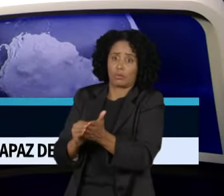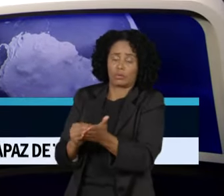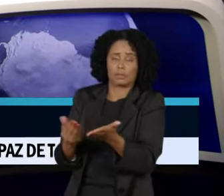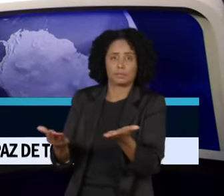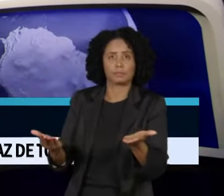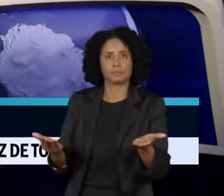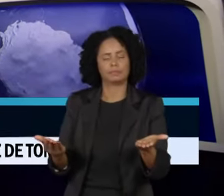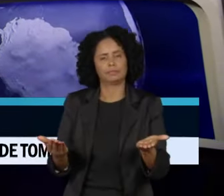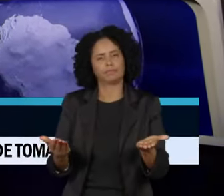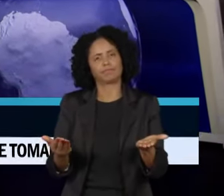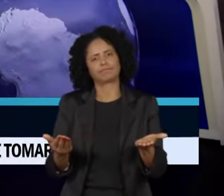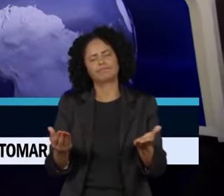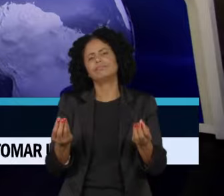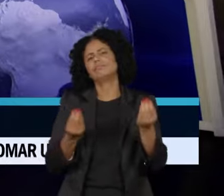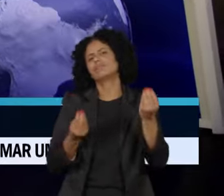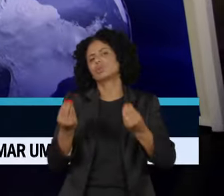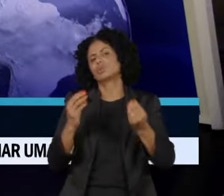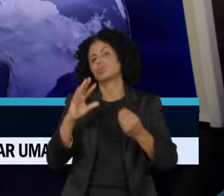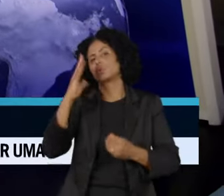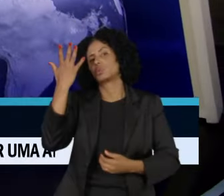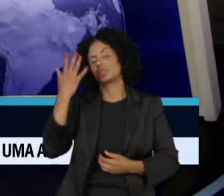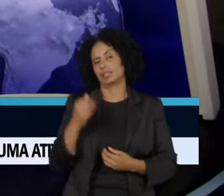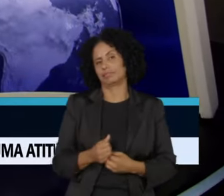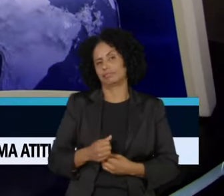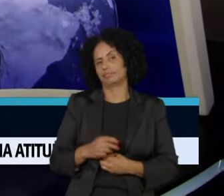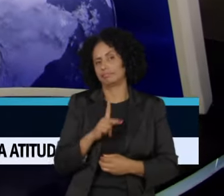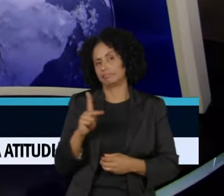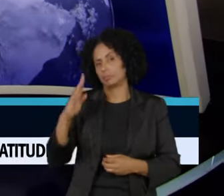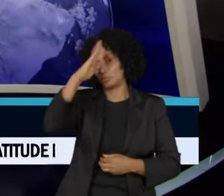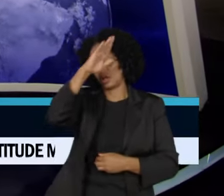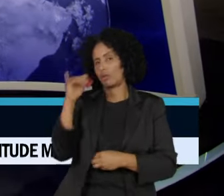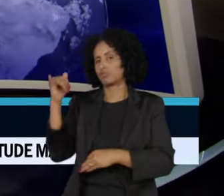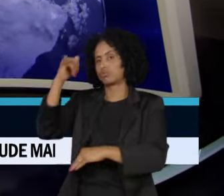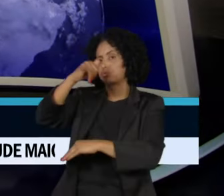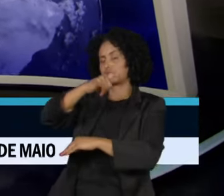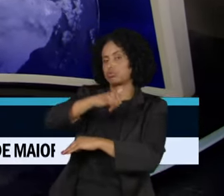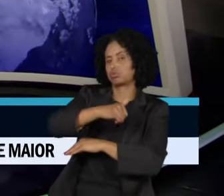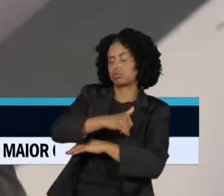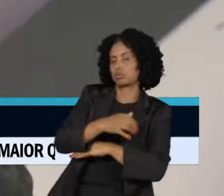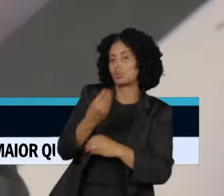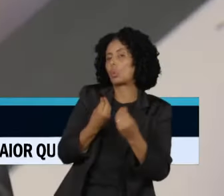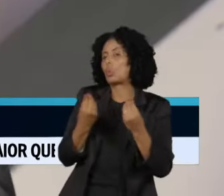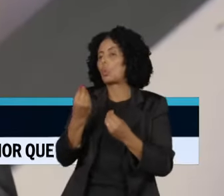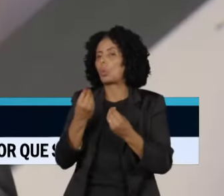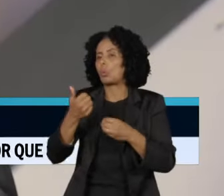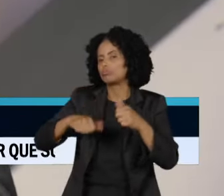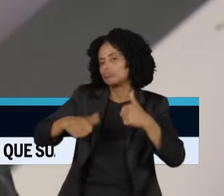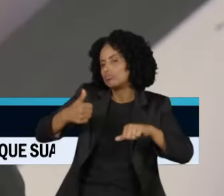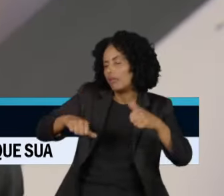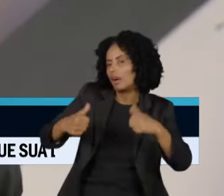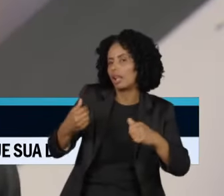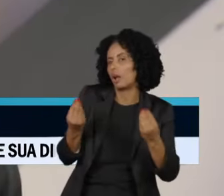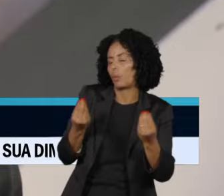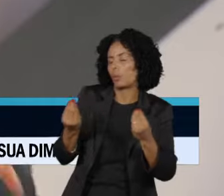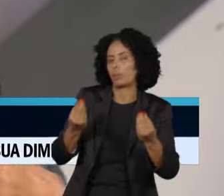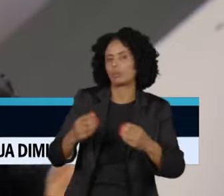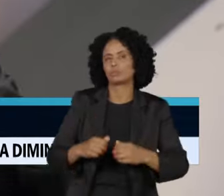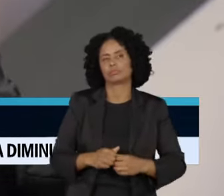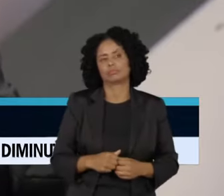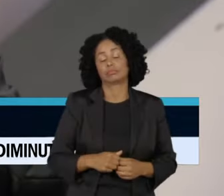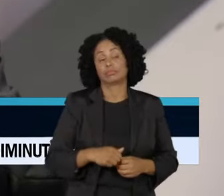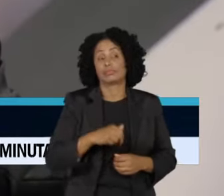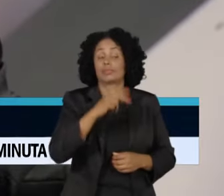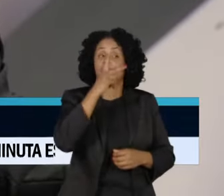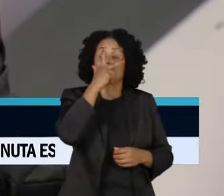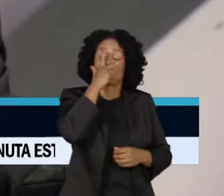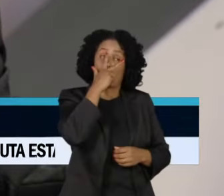avaliação fazer dessa viagem de Bolsonaro, se de fato ela acontecer? Bom, eu acho que se alguma